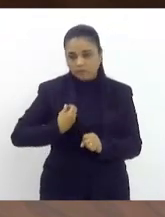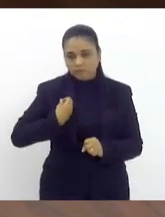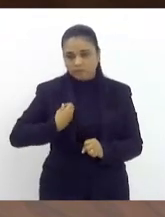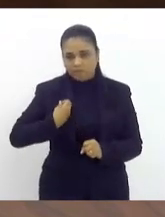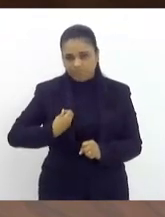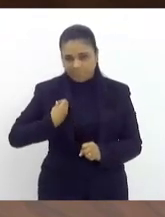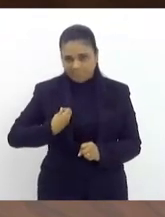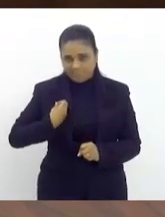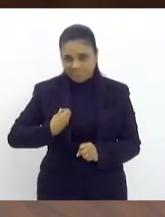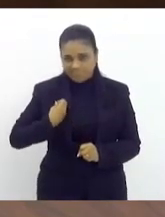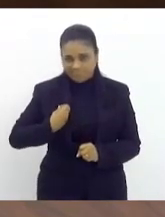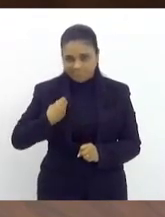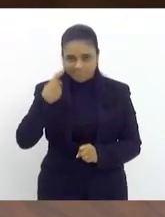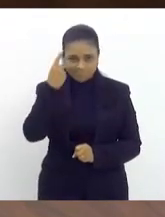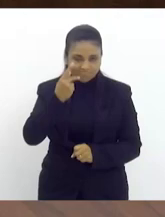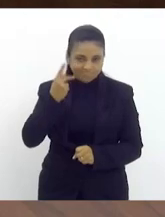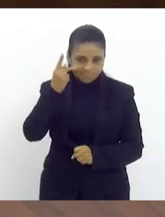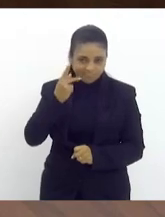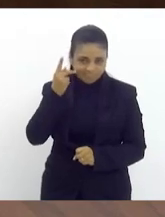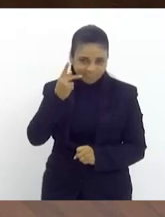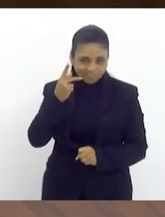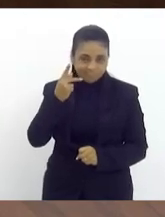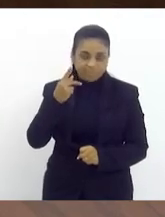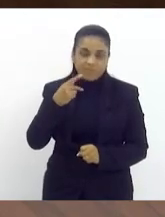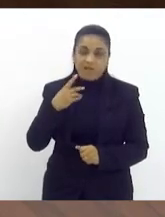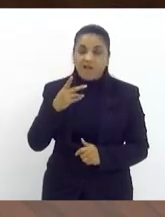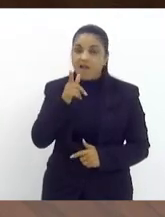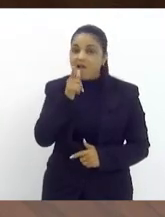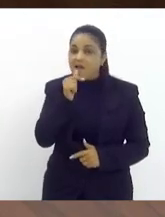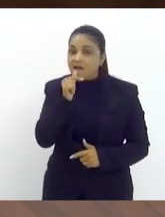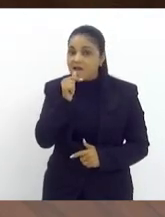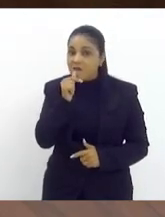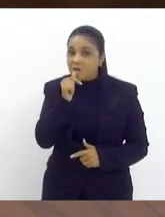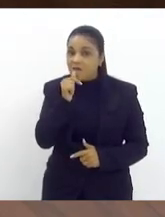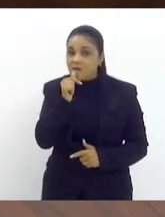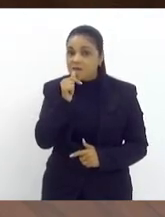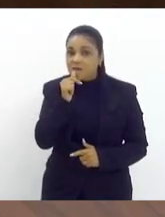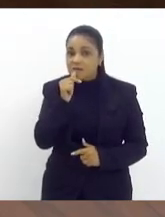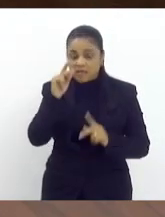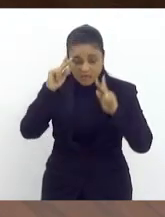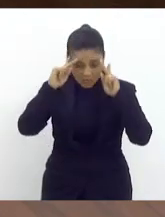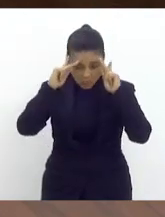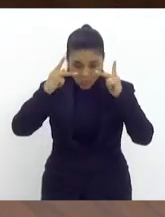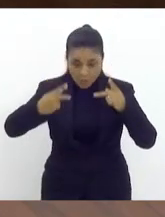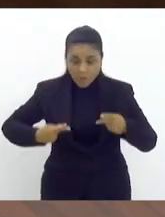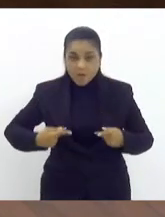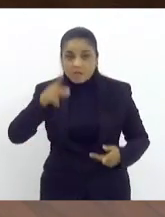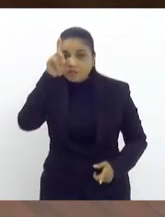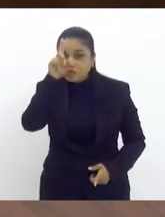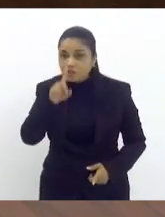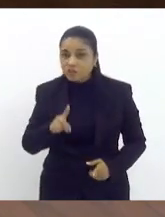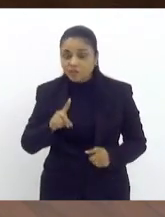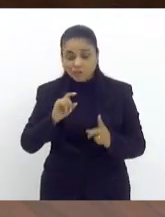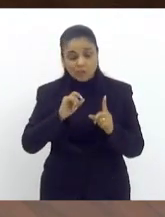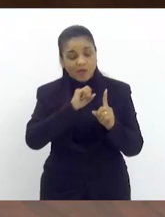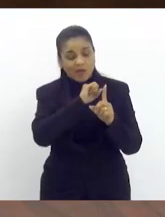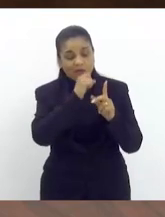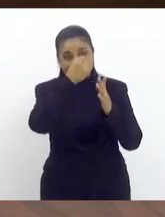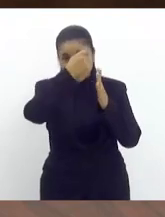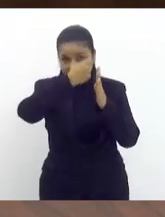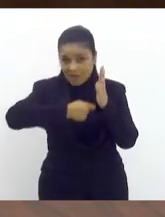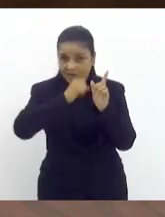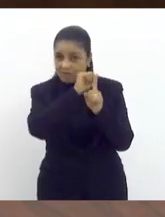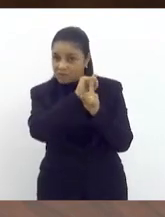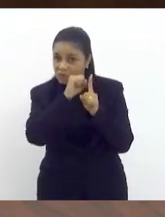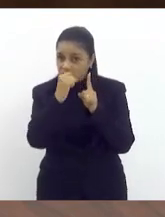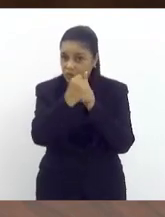pública. Água é bem essencial. A tarifa social visa que